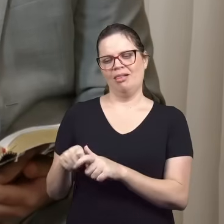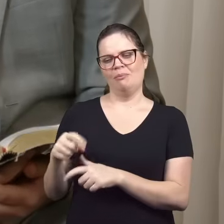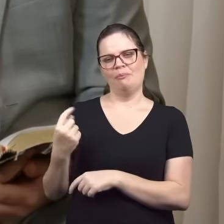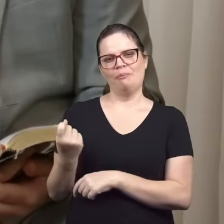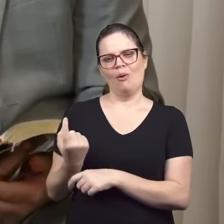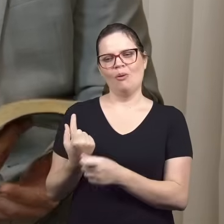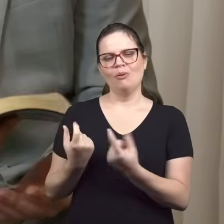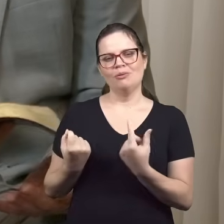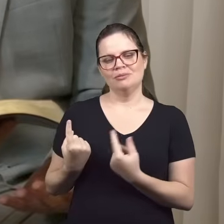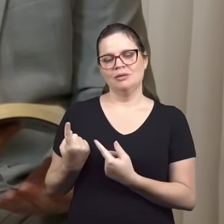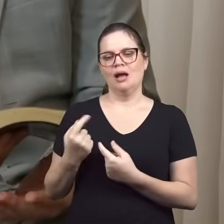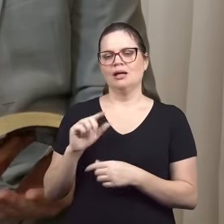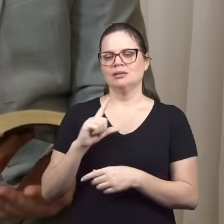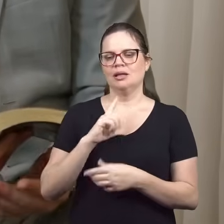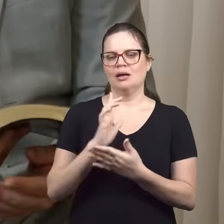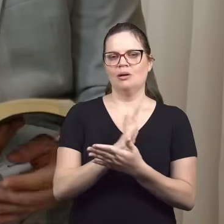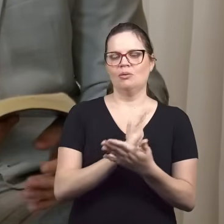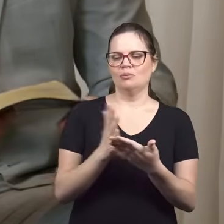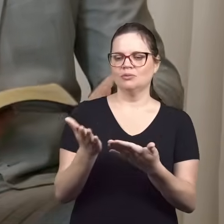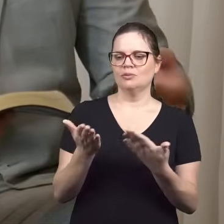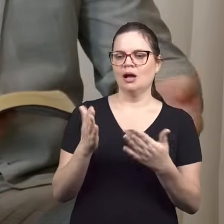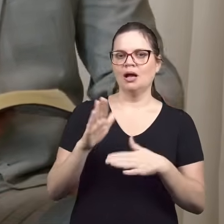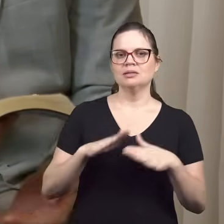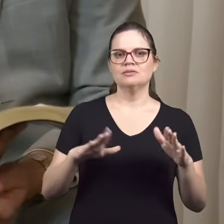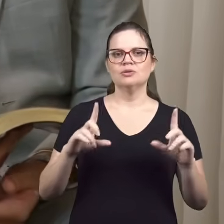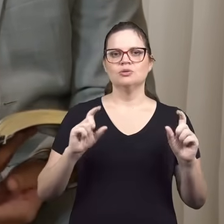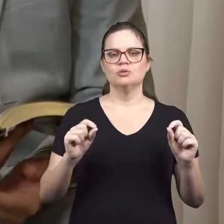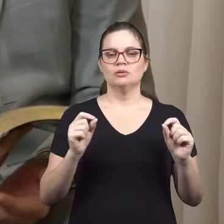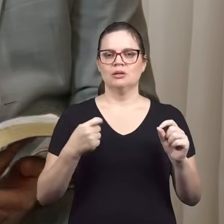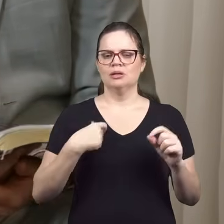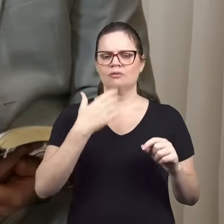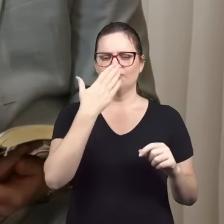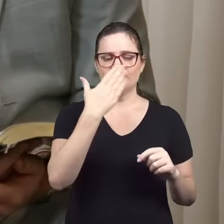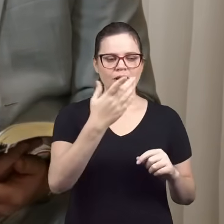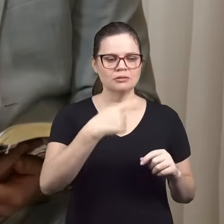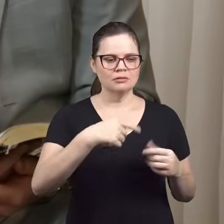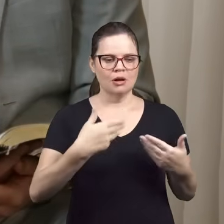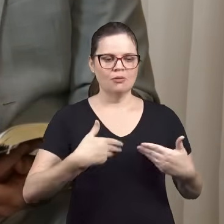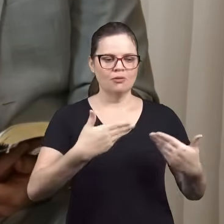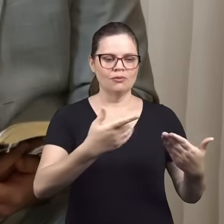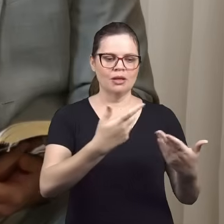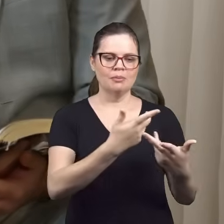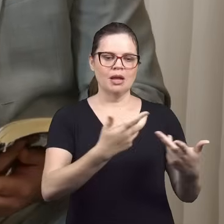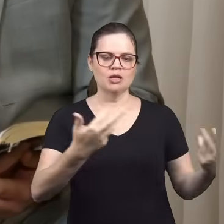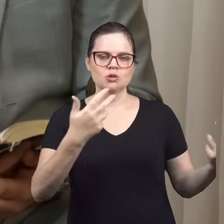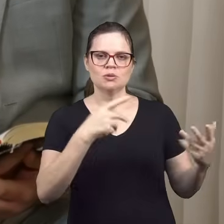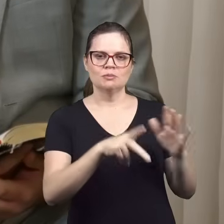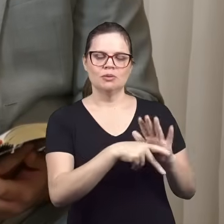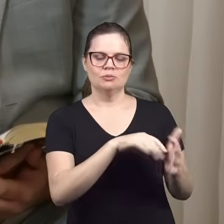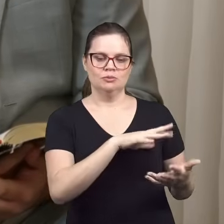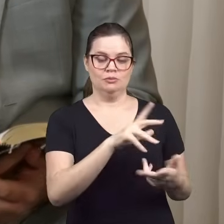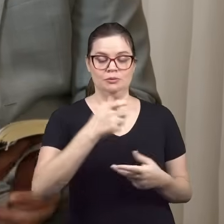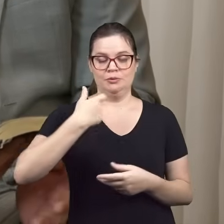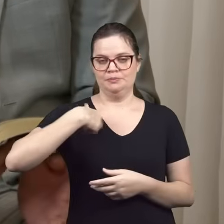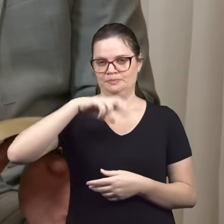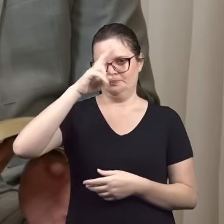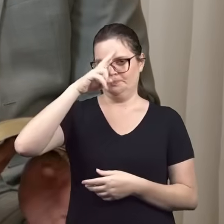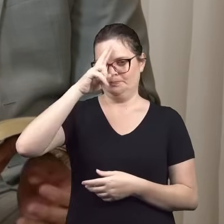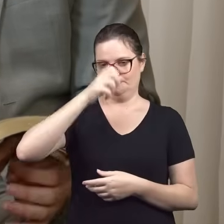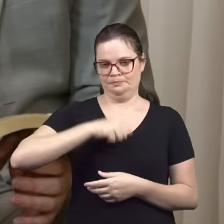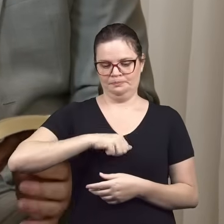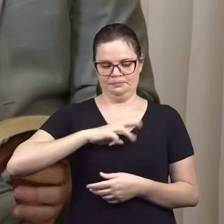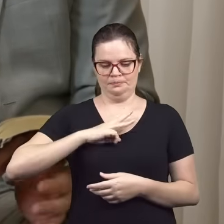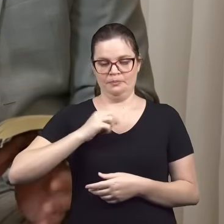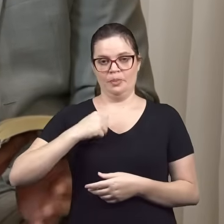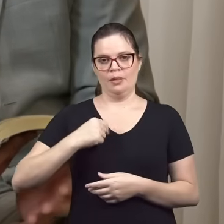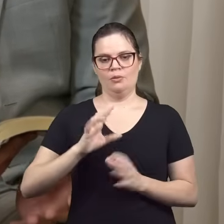sempre chegam, A gente estava comentando com o Wesley, Às vezes é literalmente na nossa frente que chegam, E eu lembro no ensino médio, eu tinha um grupo de amigos,